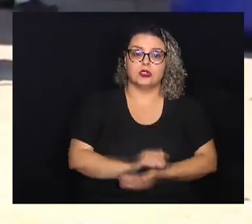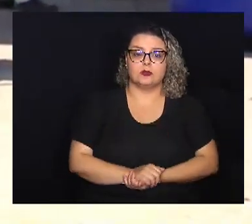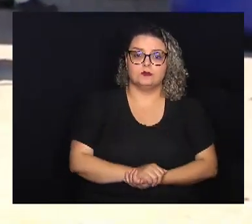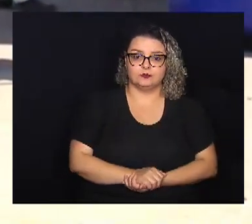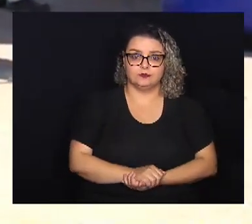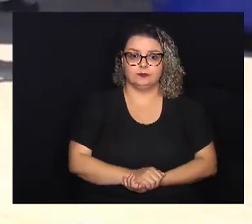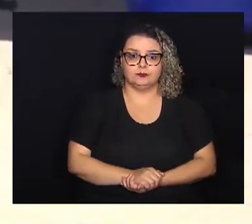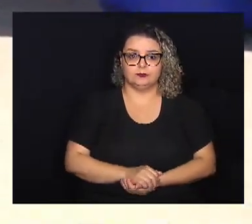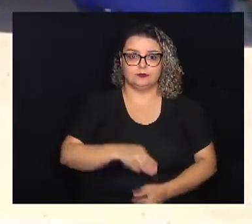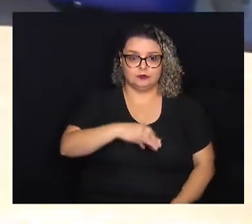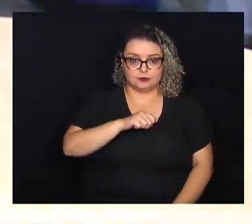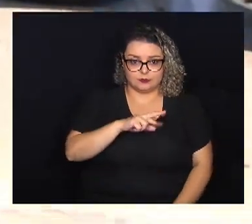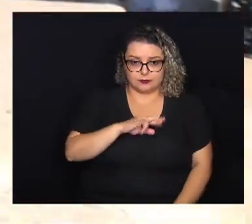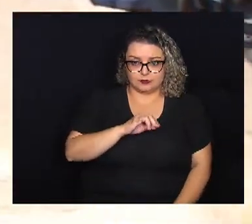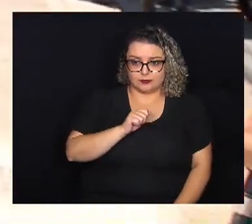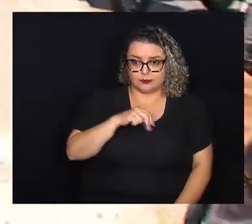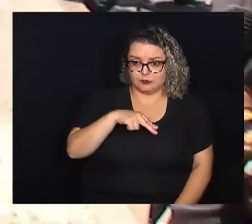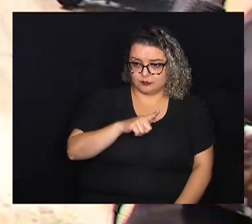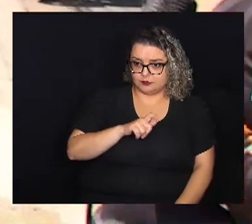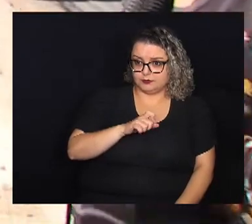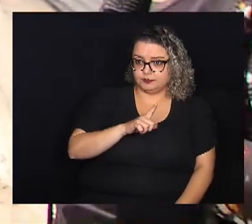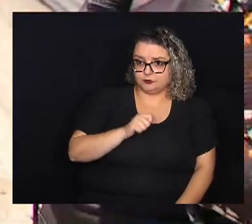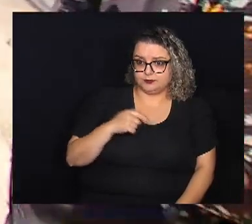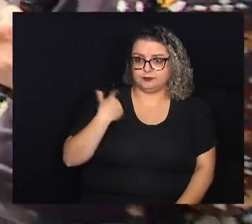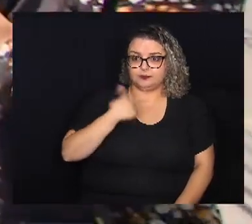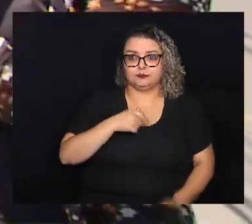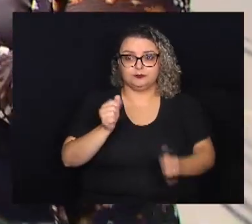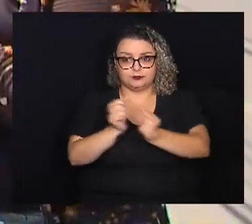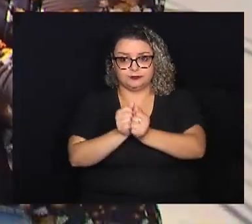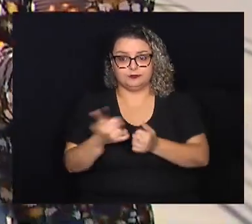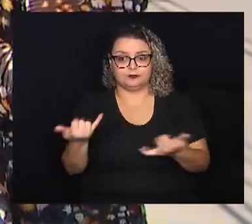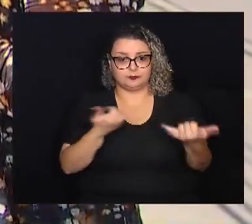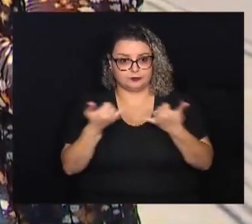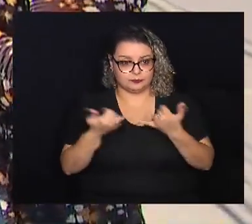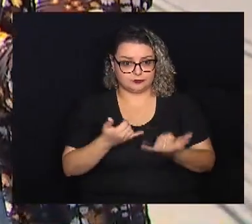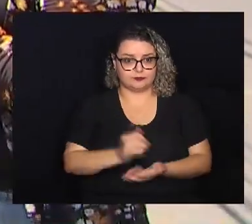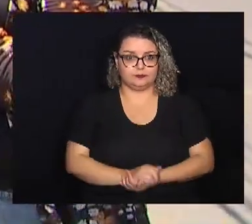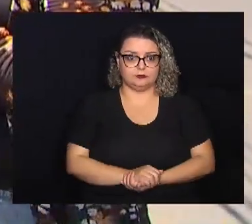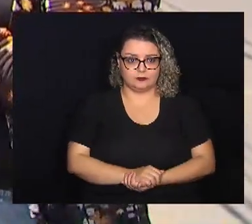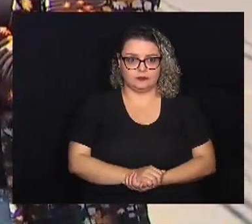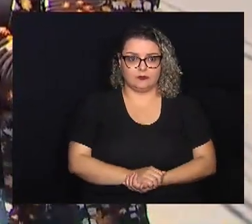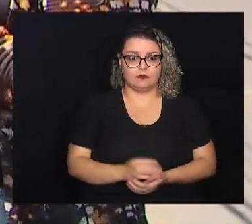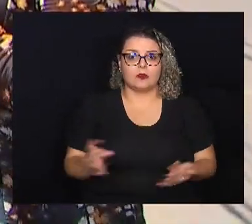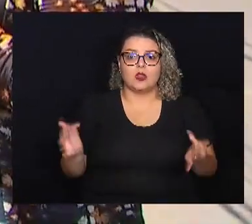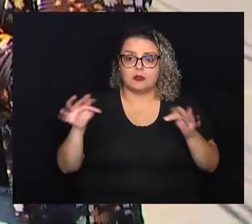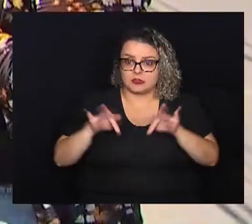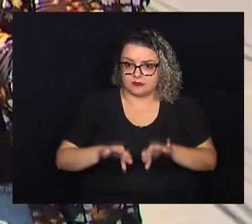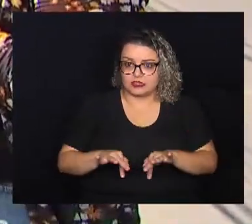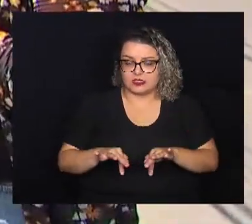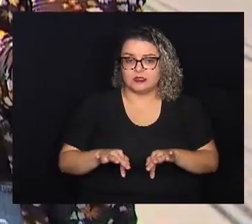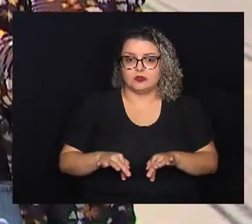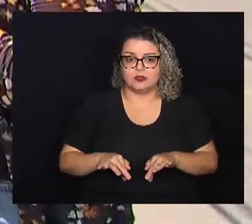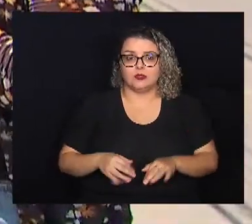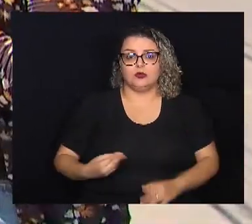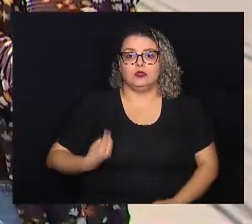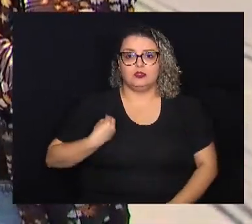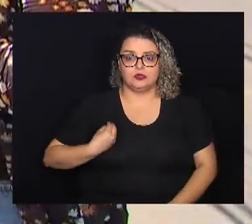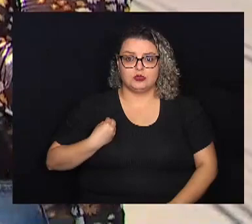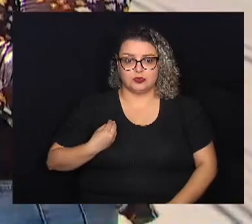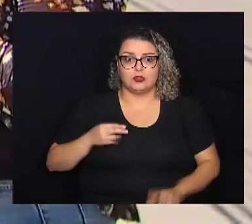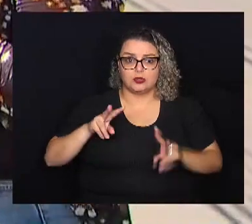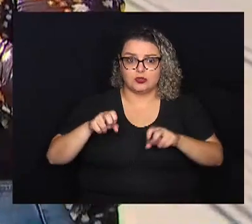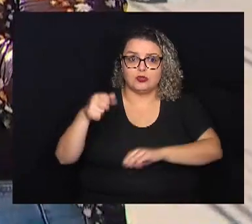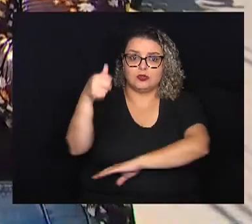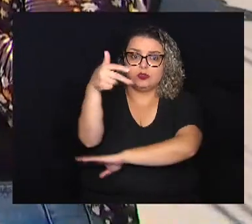E a Mariângela está aqui com a gente e agora vai falar para nós, Mariângela, já para a gente encerrar aqui o nosso vivo sobre a questão dos